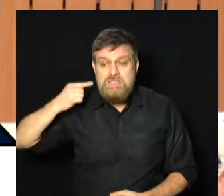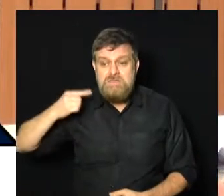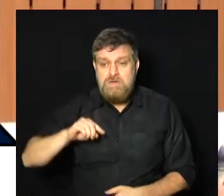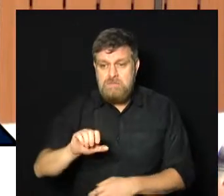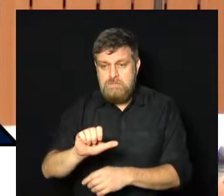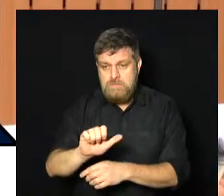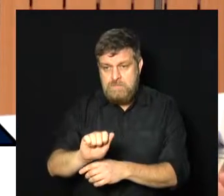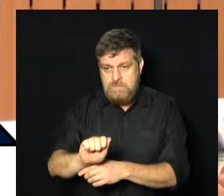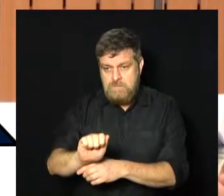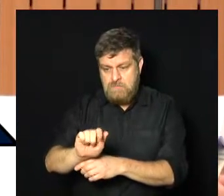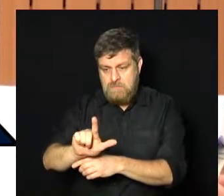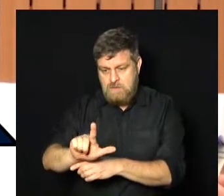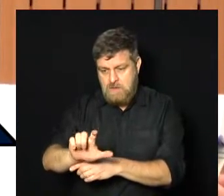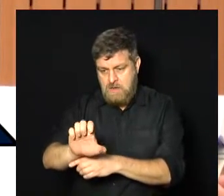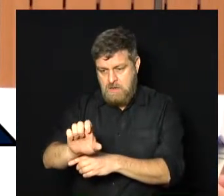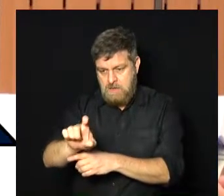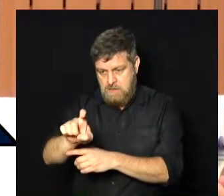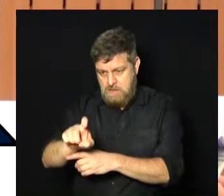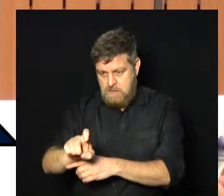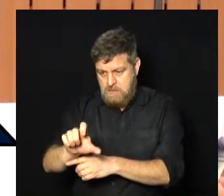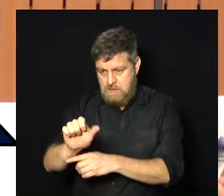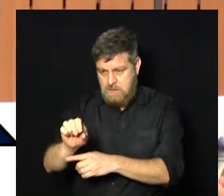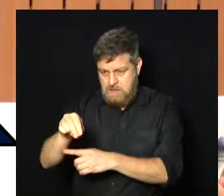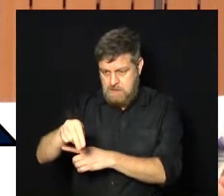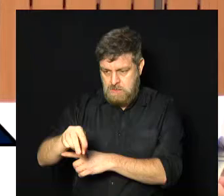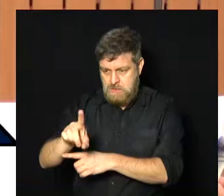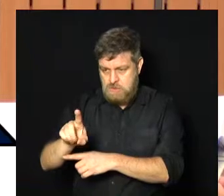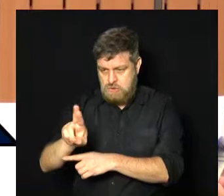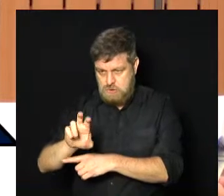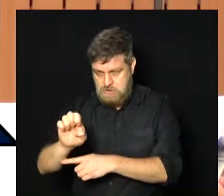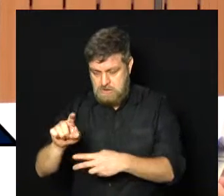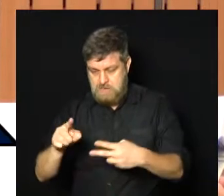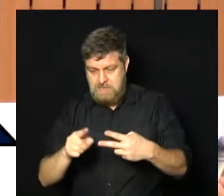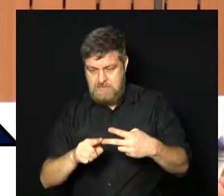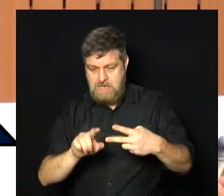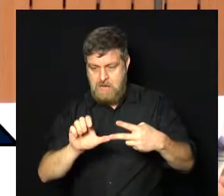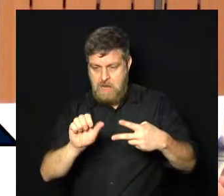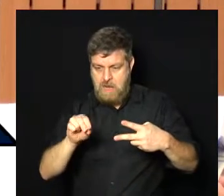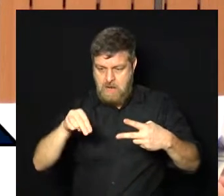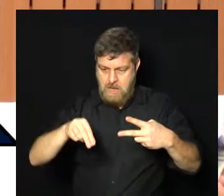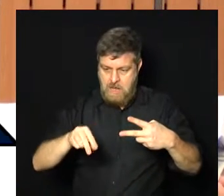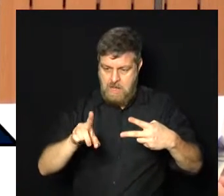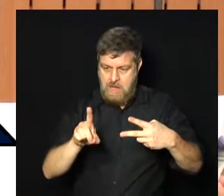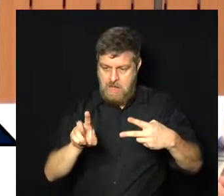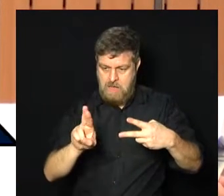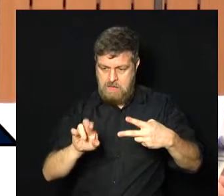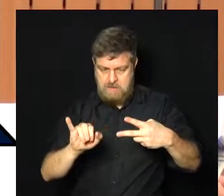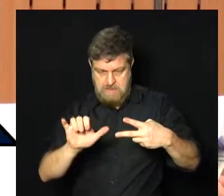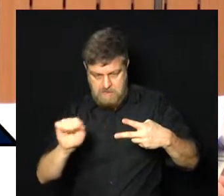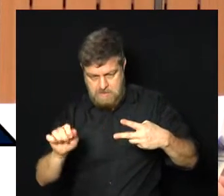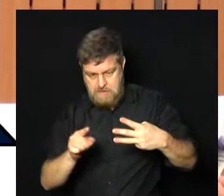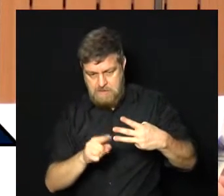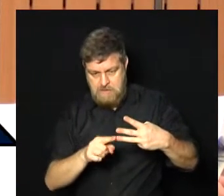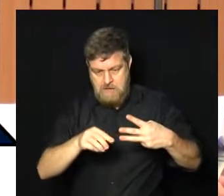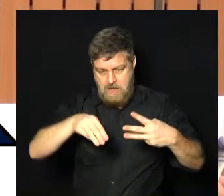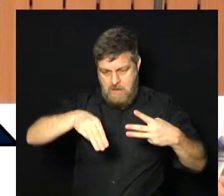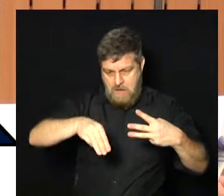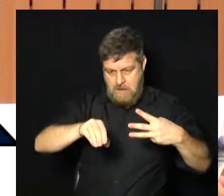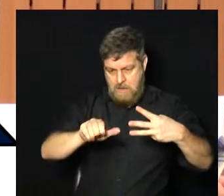Alexandre Mandi, que é o advogado da comissão, pela Andréa dos Santos Centurião, né, pela